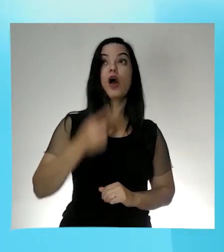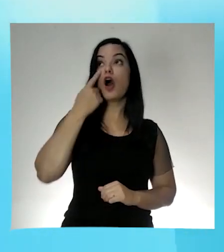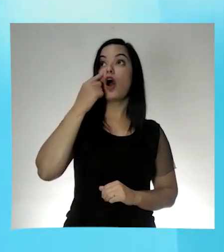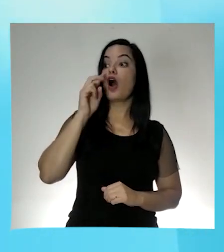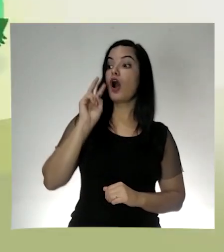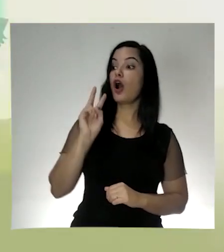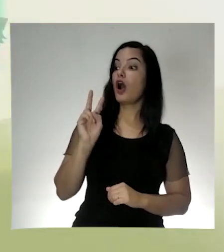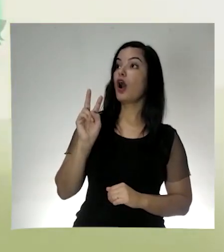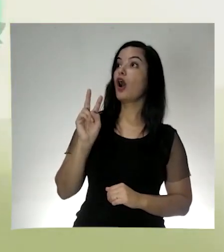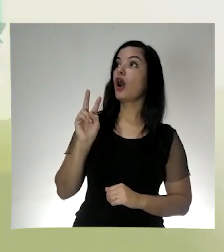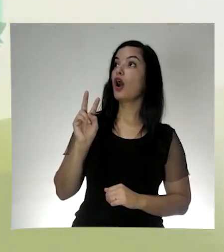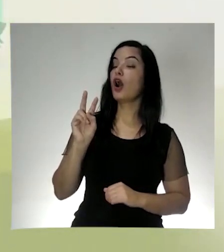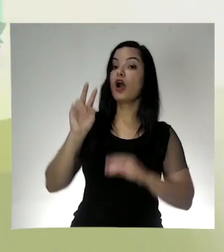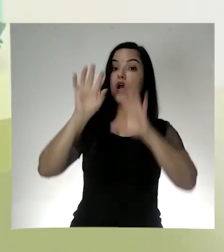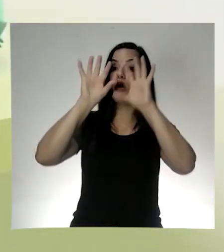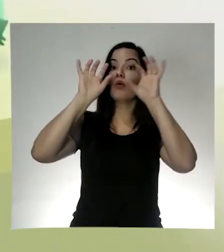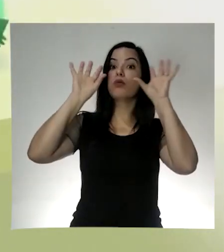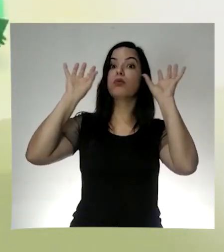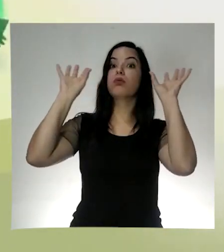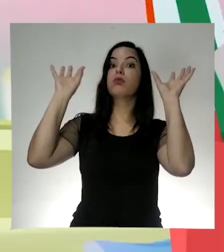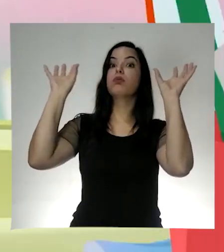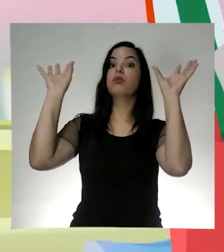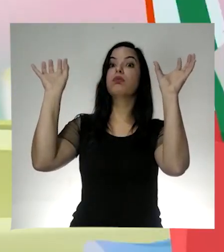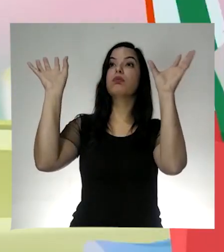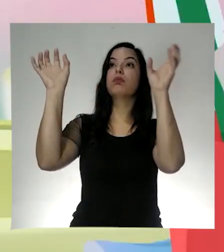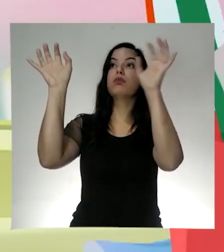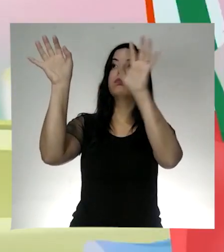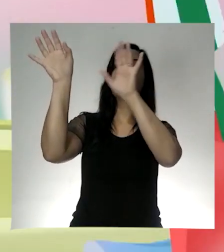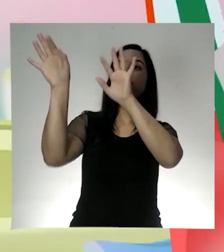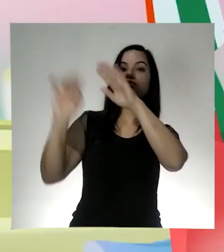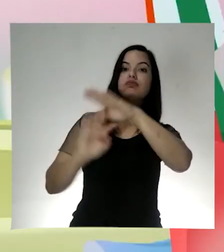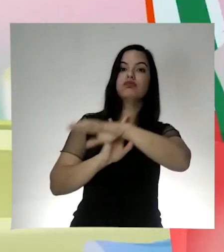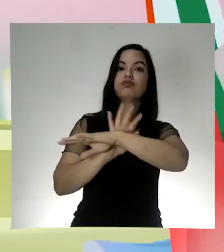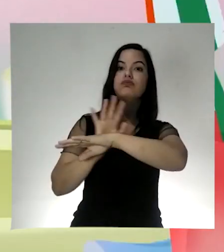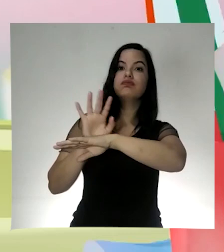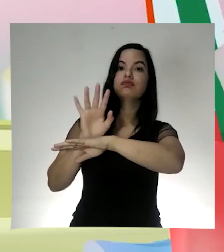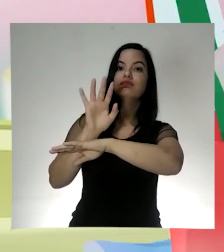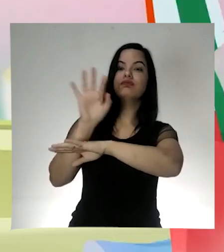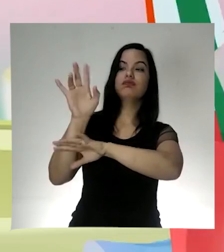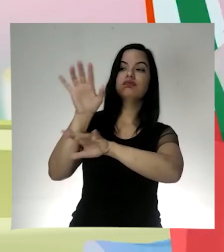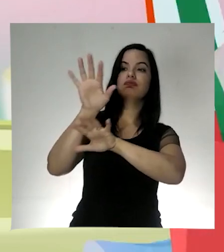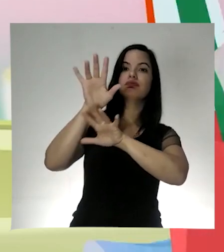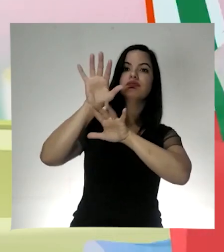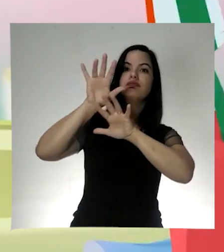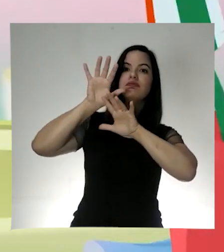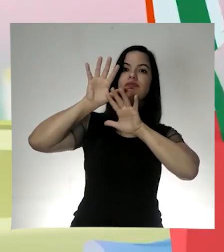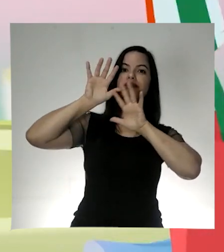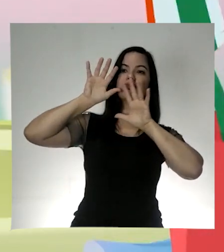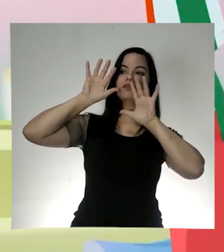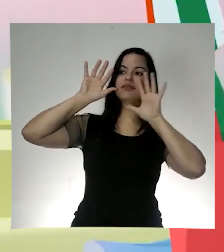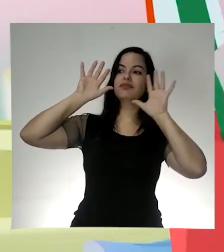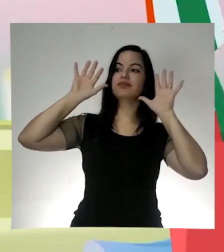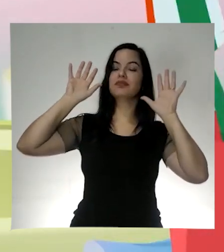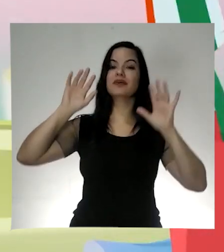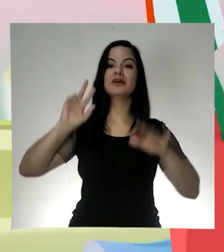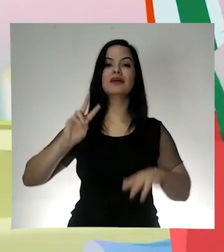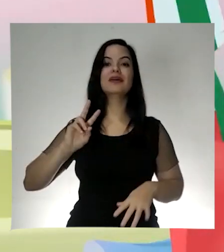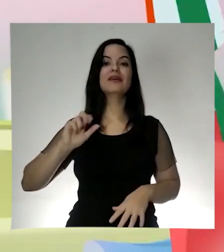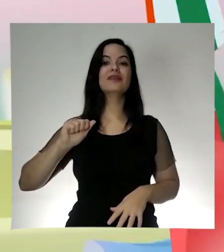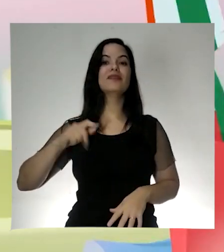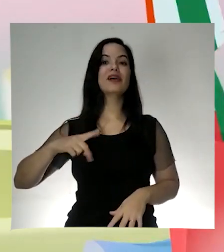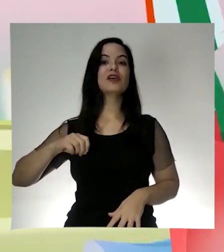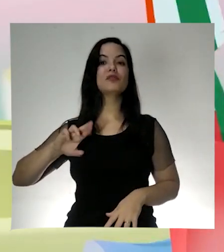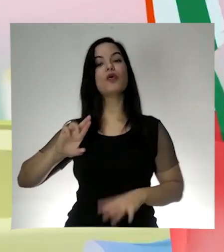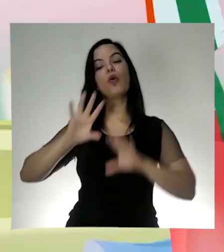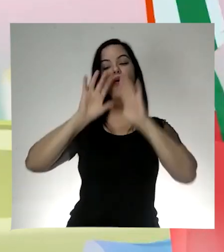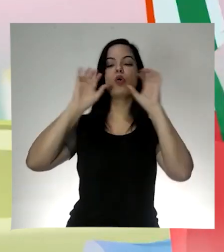Olha lá, a nuvem está chegando. Nuvem, nuvem, nuvem quente. Vapor. Ai, que gostoso.